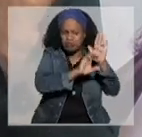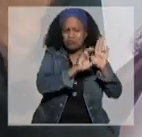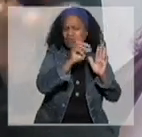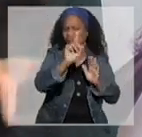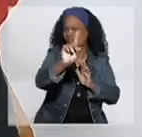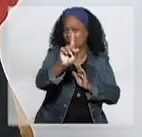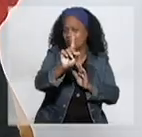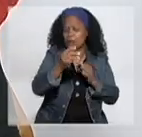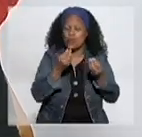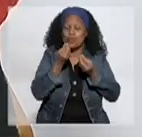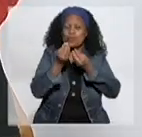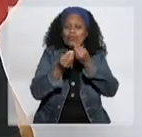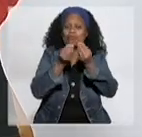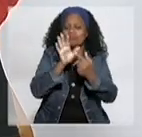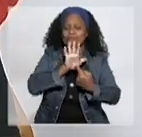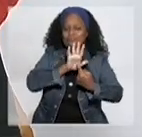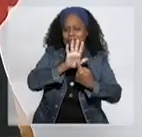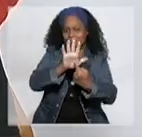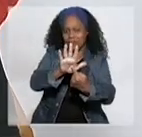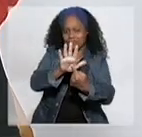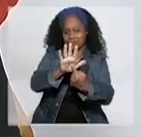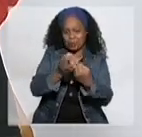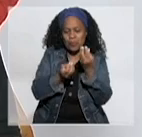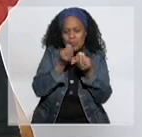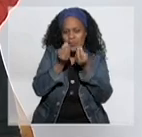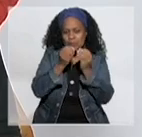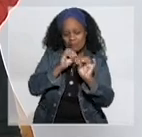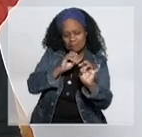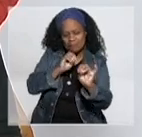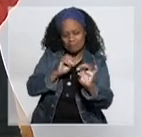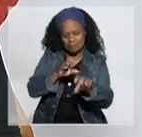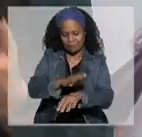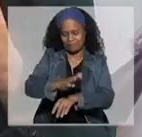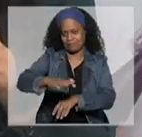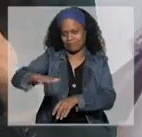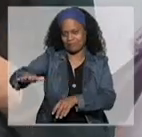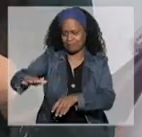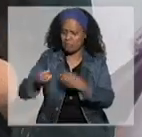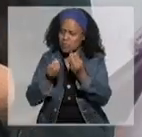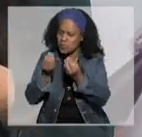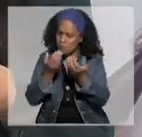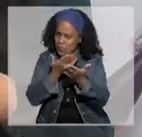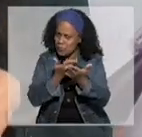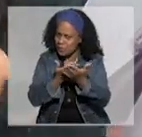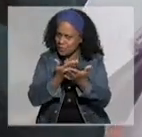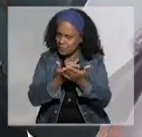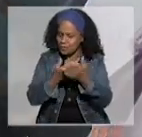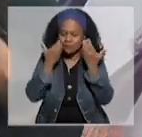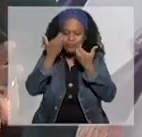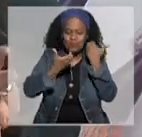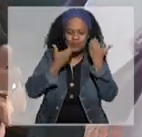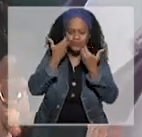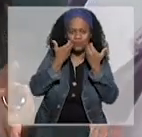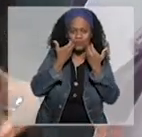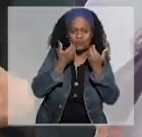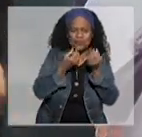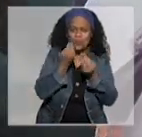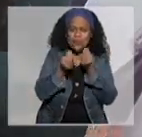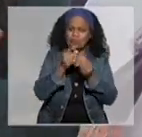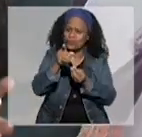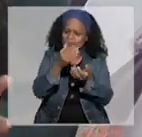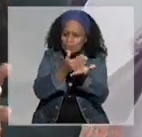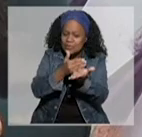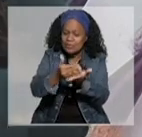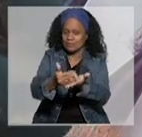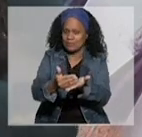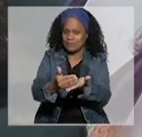não. É de como a como gente apresenta Exatamente. O conteúdo, não é isso? Exatamente. E como é que são essas aulas de música? Como é que você começa ali?